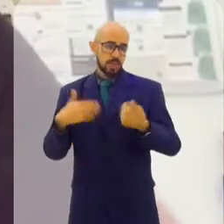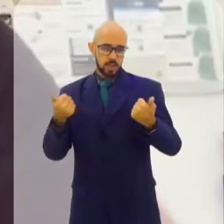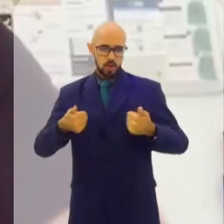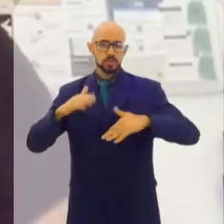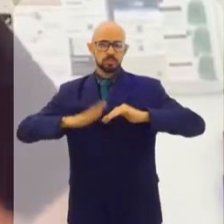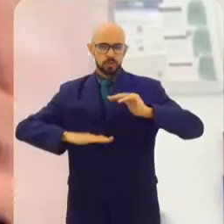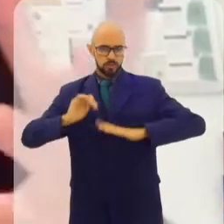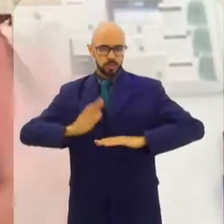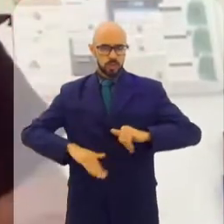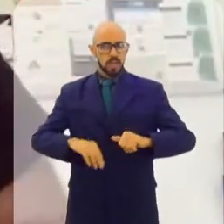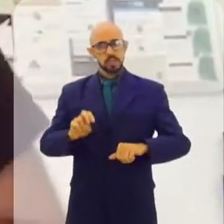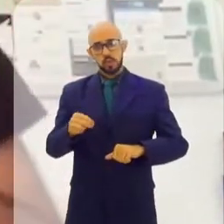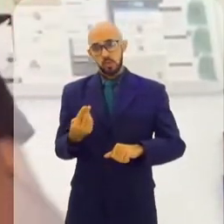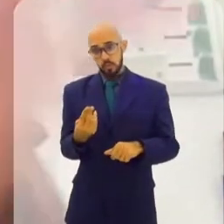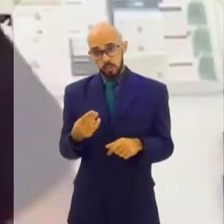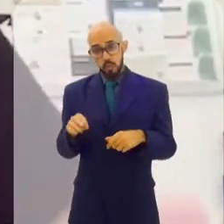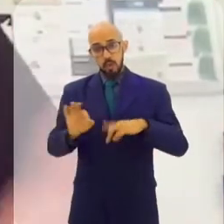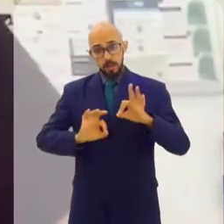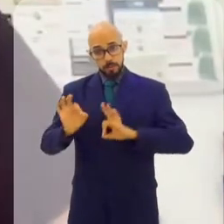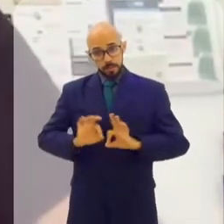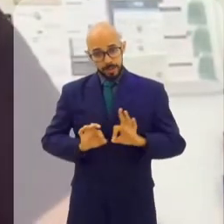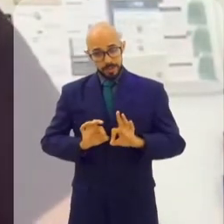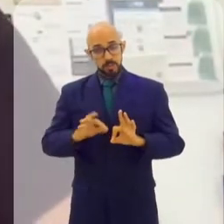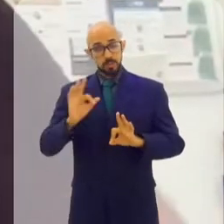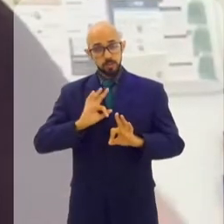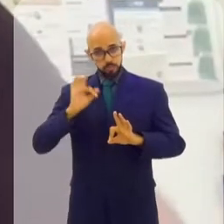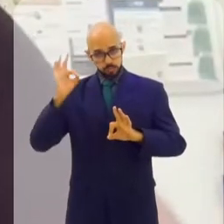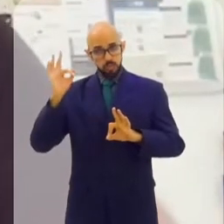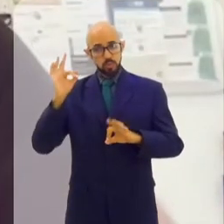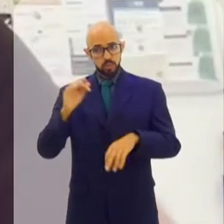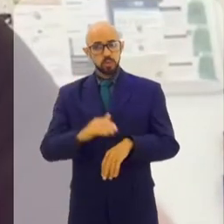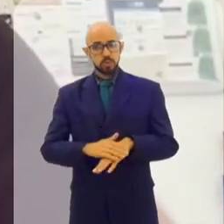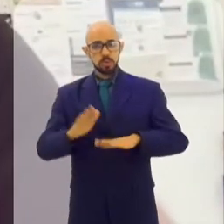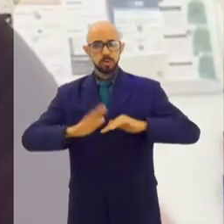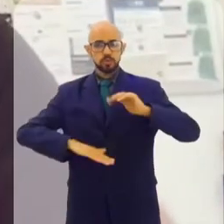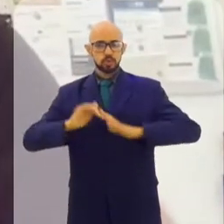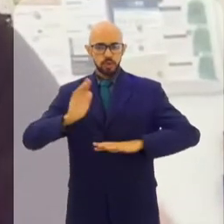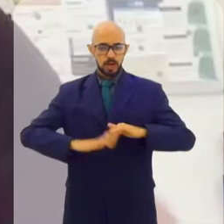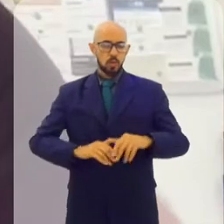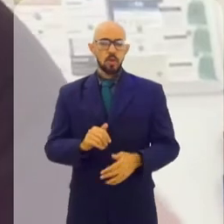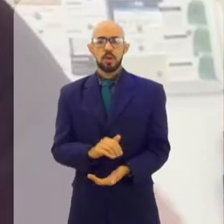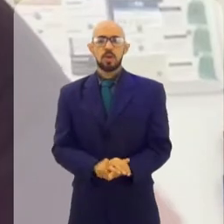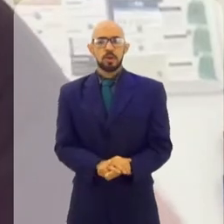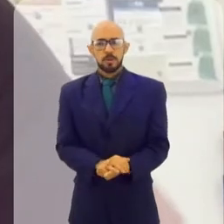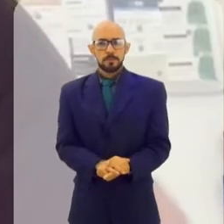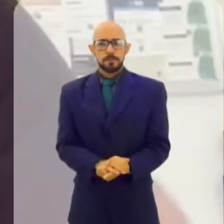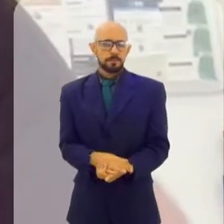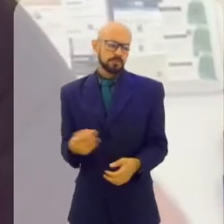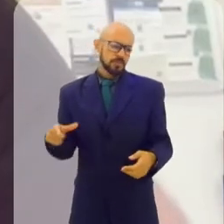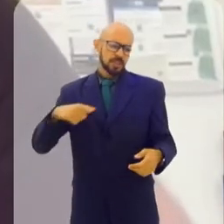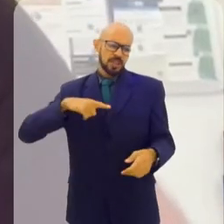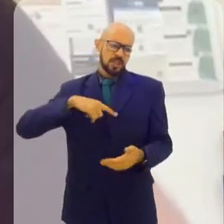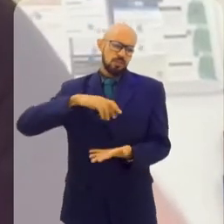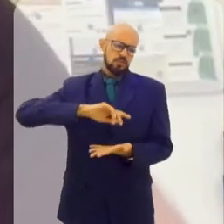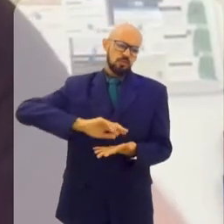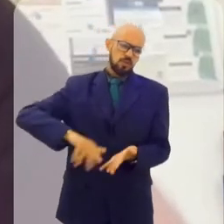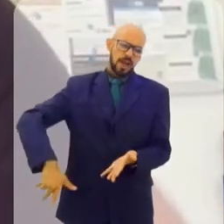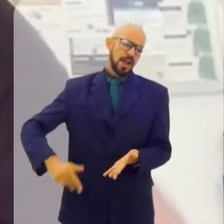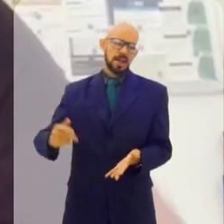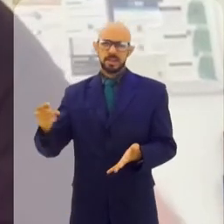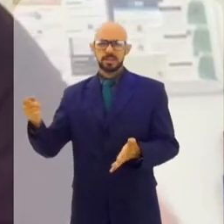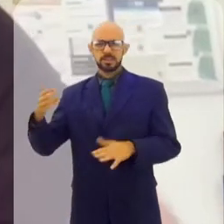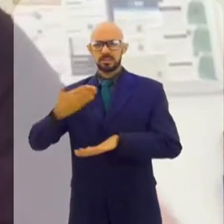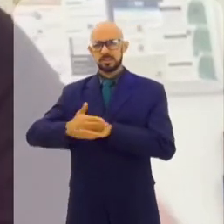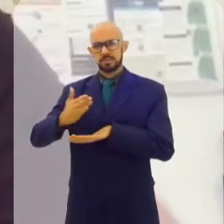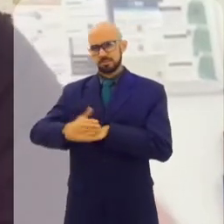melhores profissionais, né? Ou pelo menos a preparação para que sejam profissionais muito melhores. E passam por várias